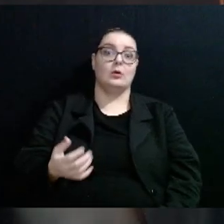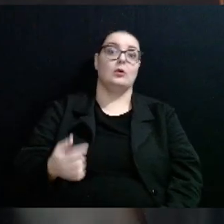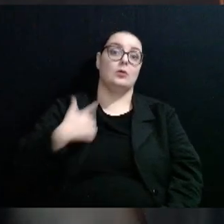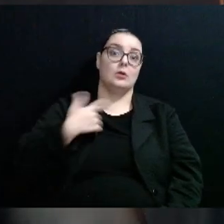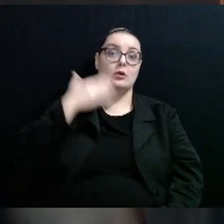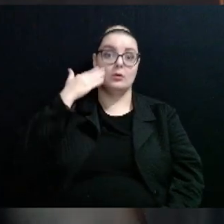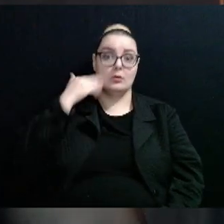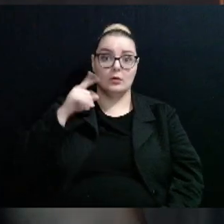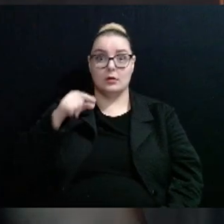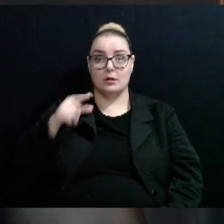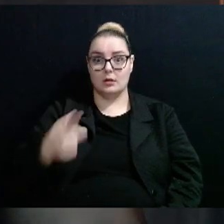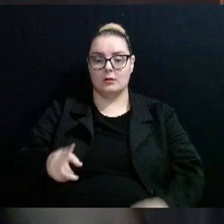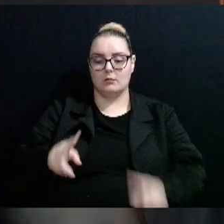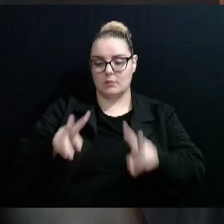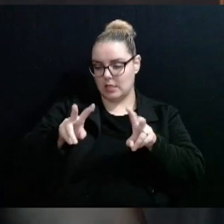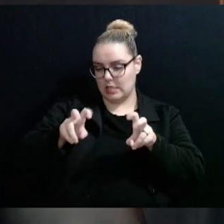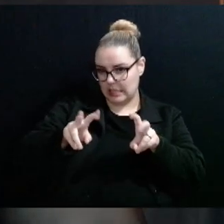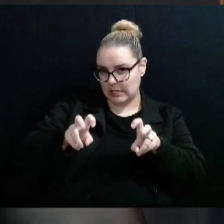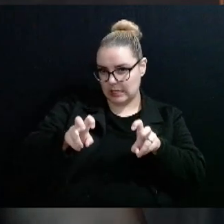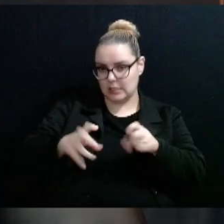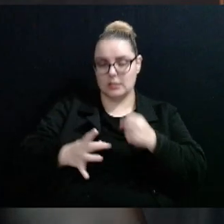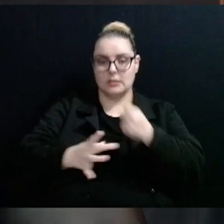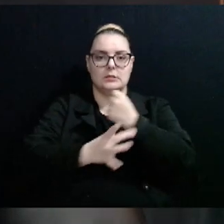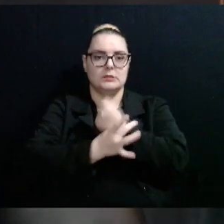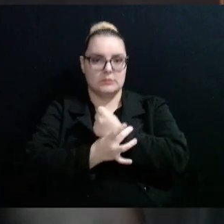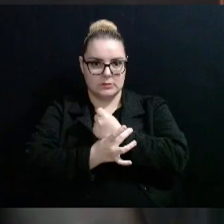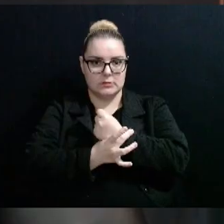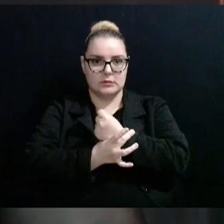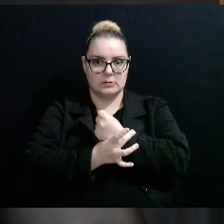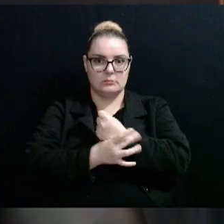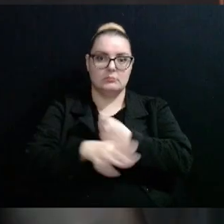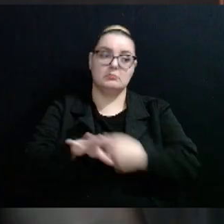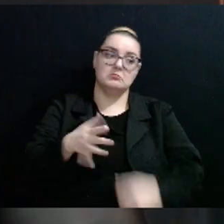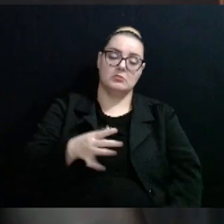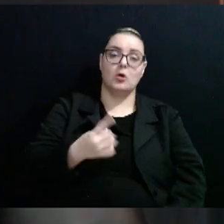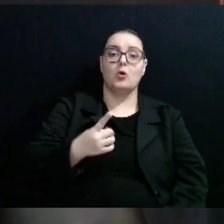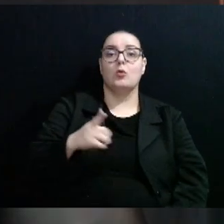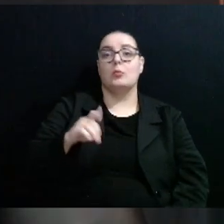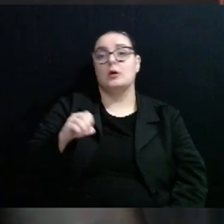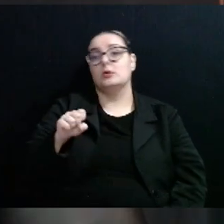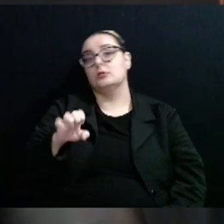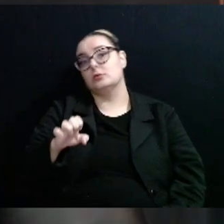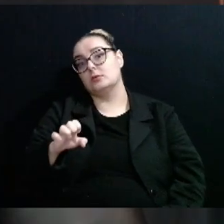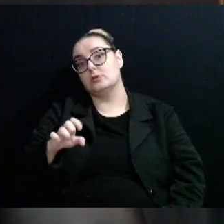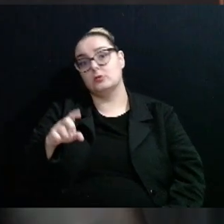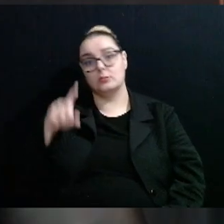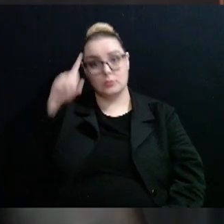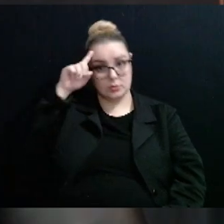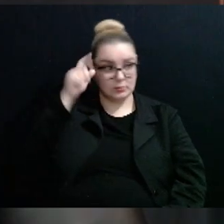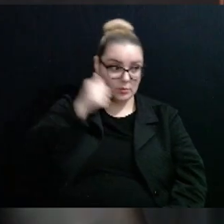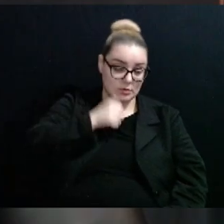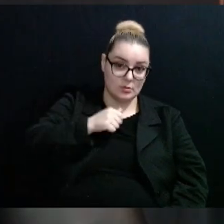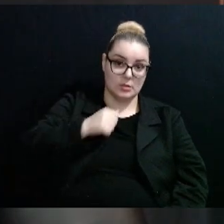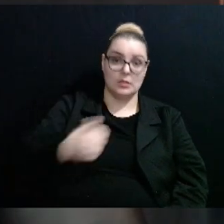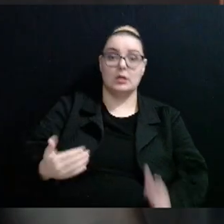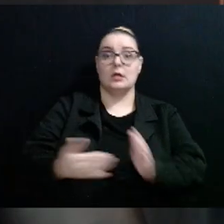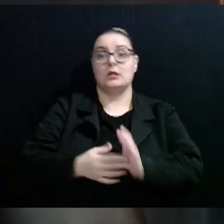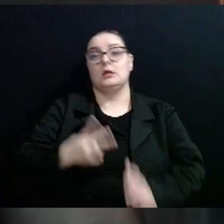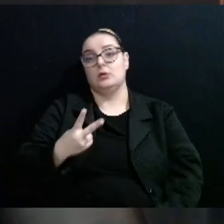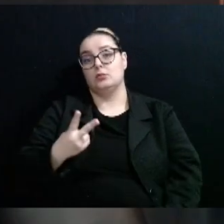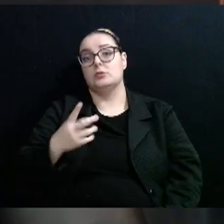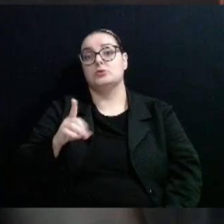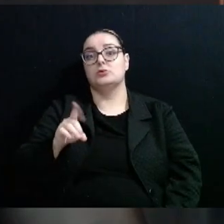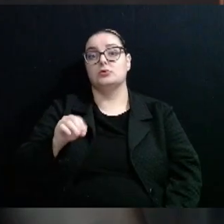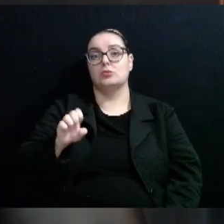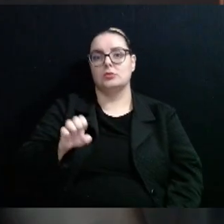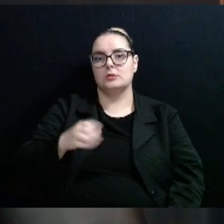entre aspas, né, seguro, seria até mais ou menos 1 dose por dia para mulheres e até 2 doses por dia para homens. Isso em pacientes